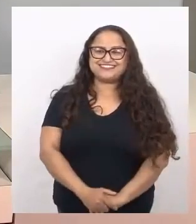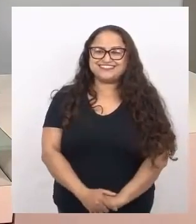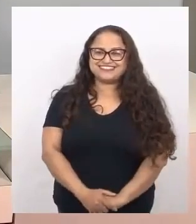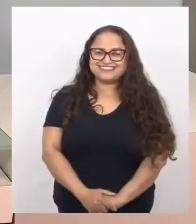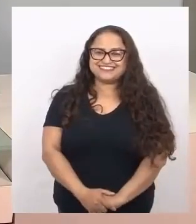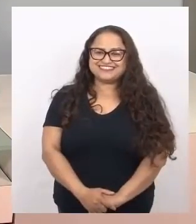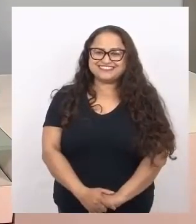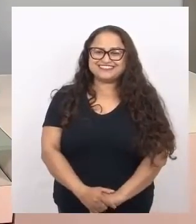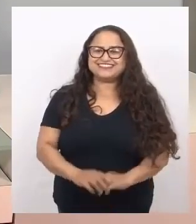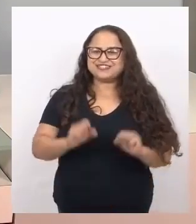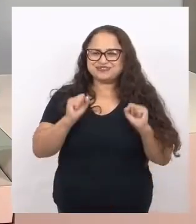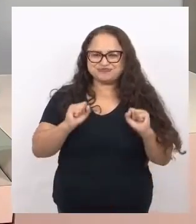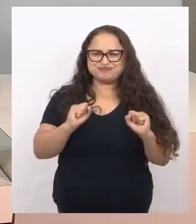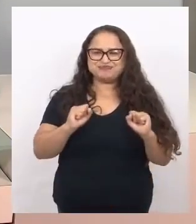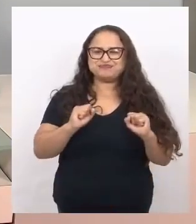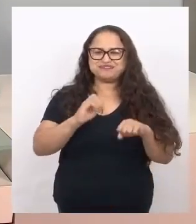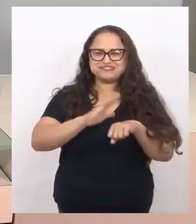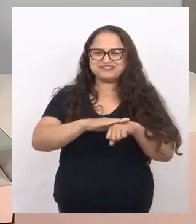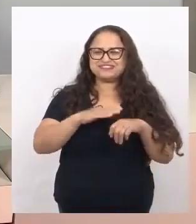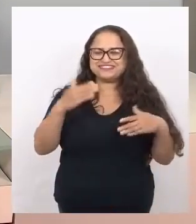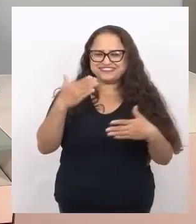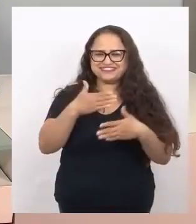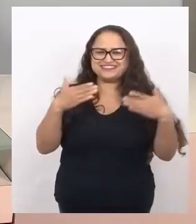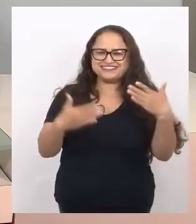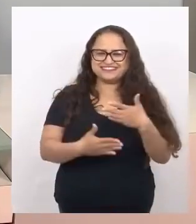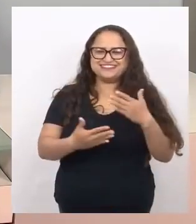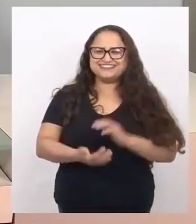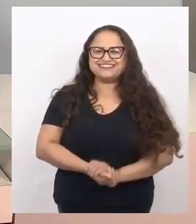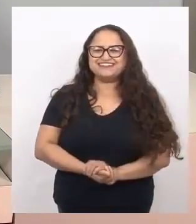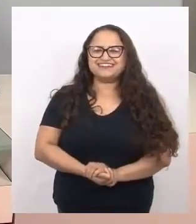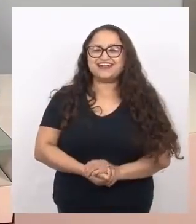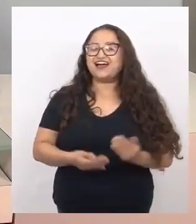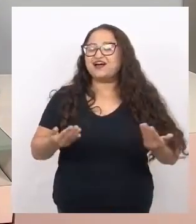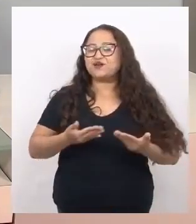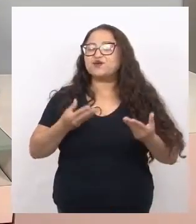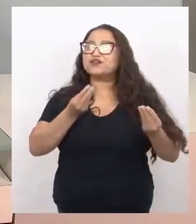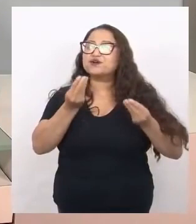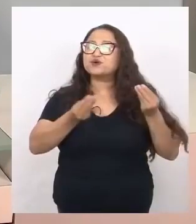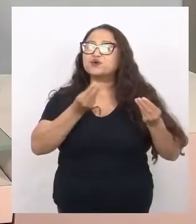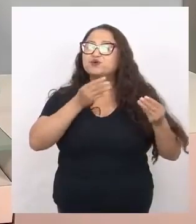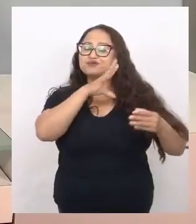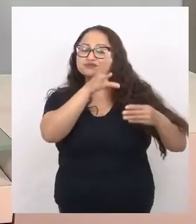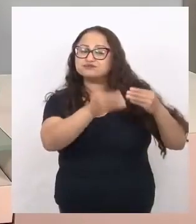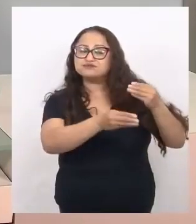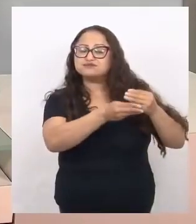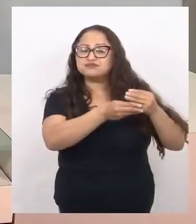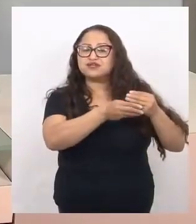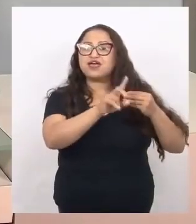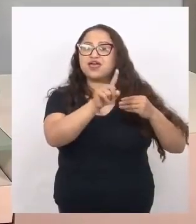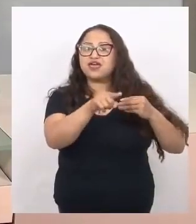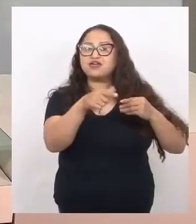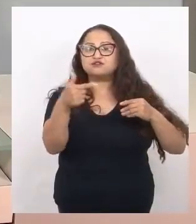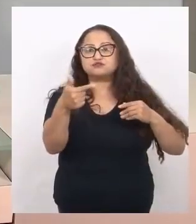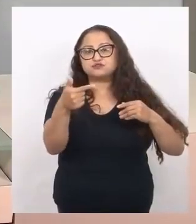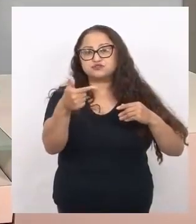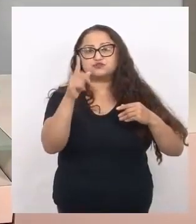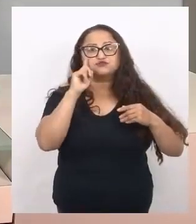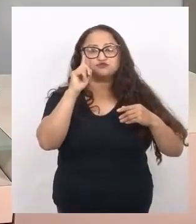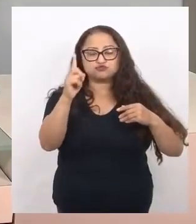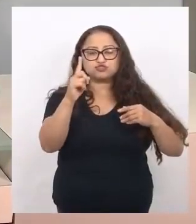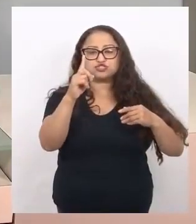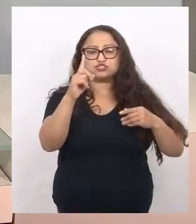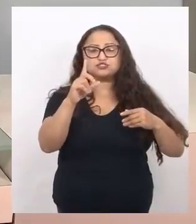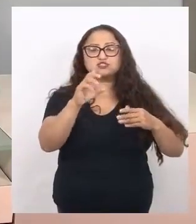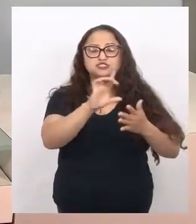Acho que podemos passar. PPT, vamos falar agora um pouco sobre a associação, que é o segundo dia de atribuição de